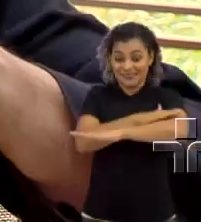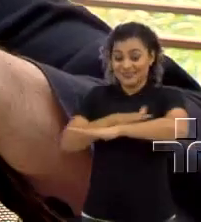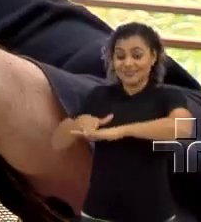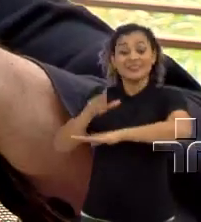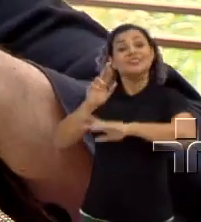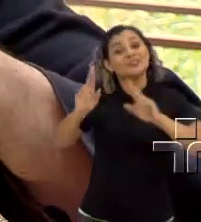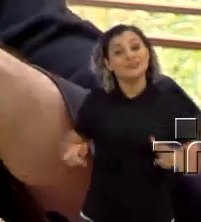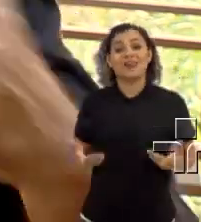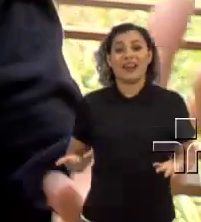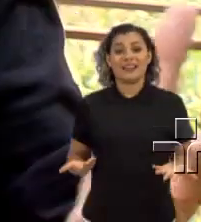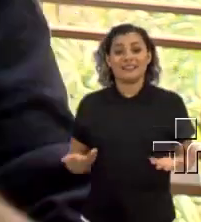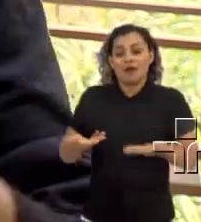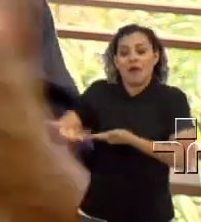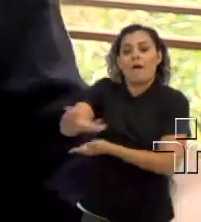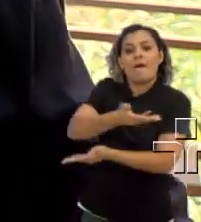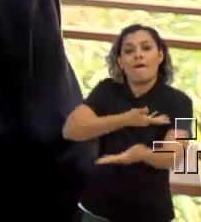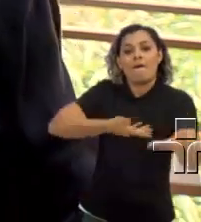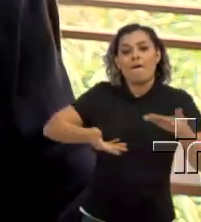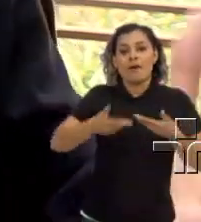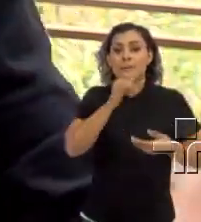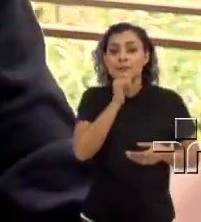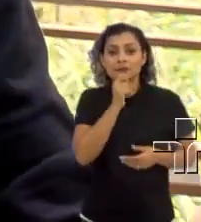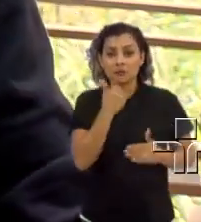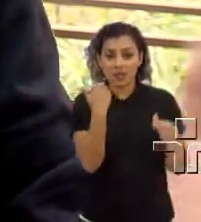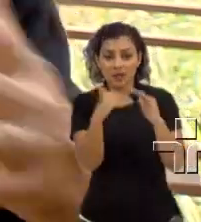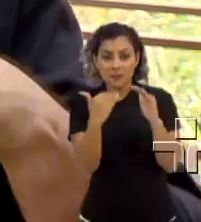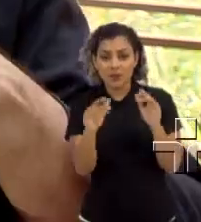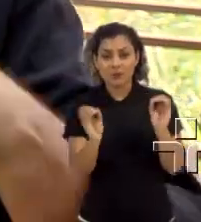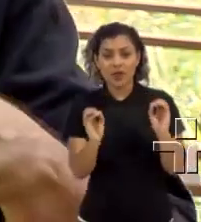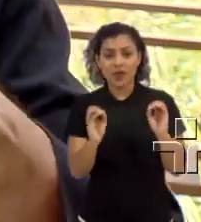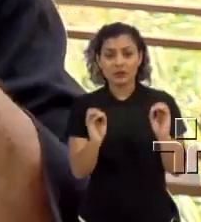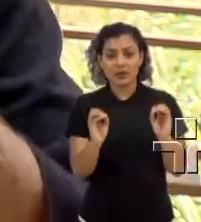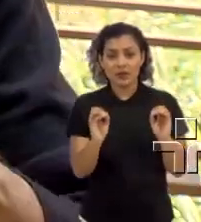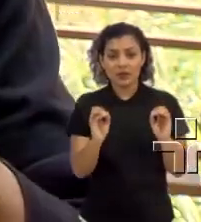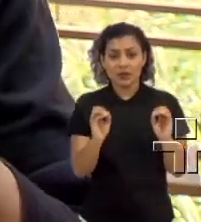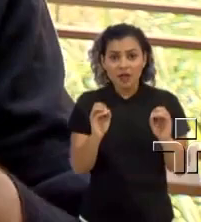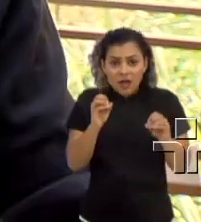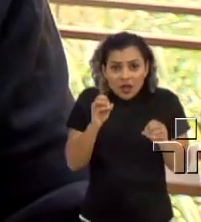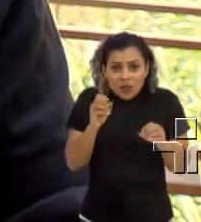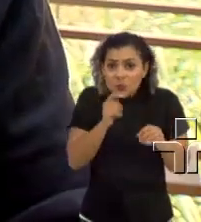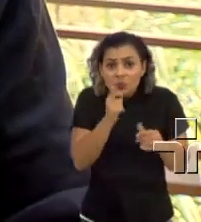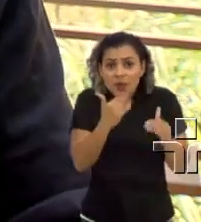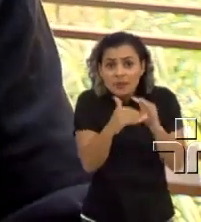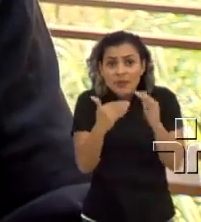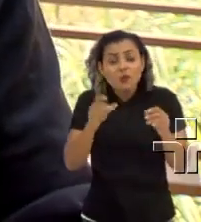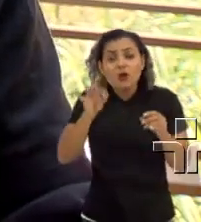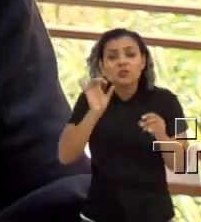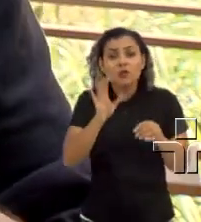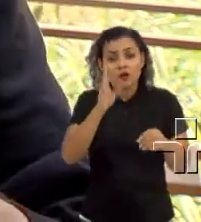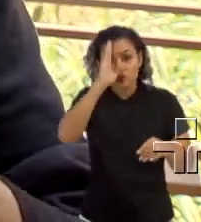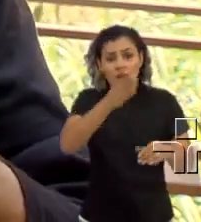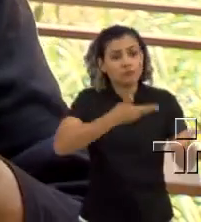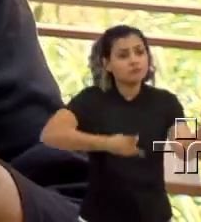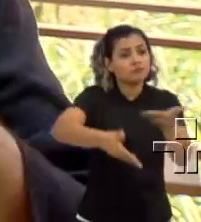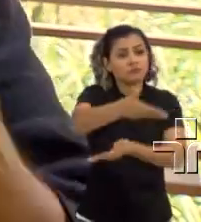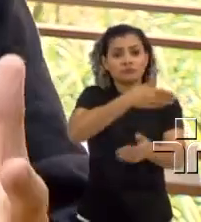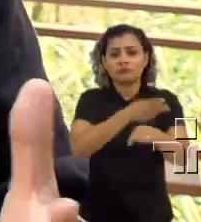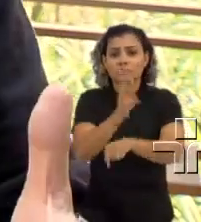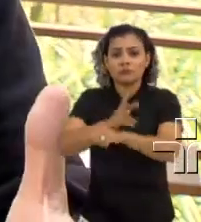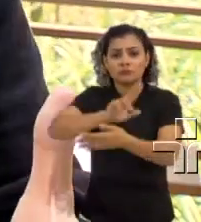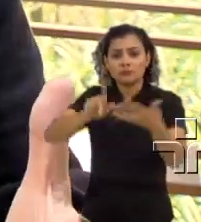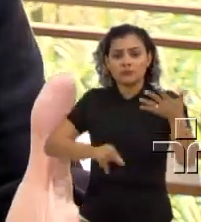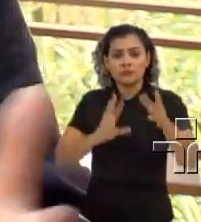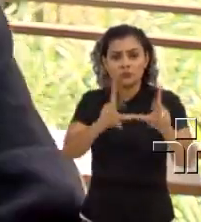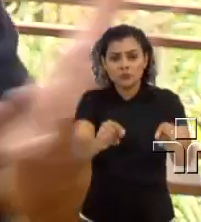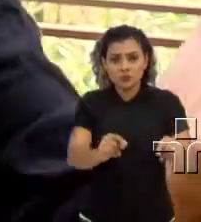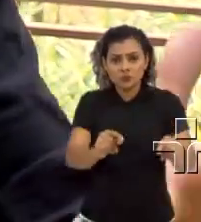eles... Primeiro que eles não usam e-mail, né? A geração Z, ela só usa mecanismos de conversação permanente. Então, assim, a empresa que é toda